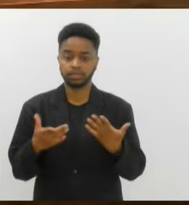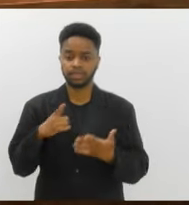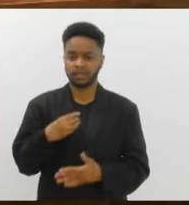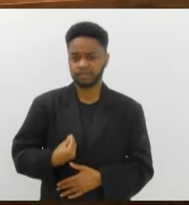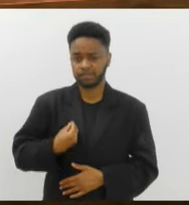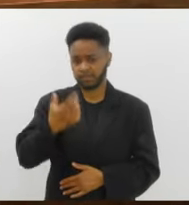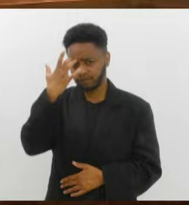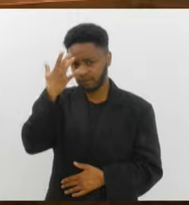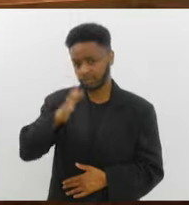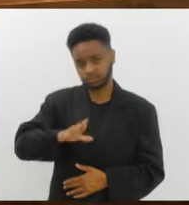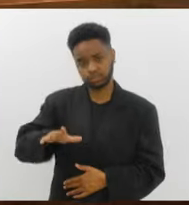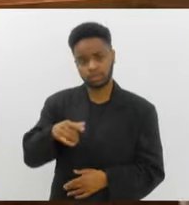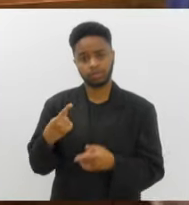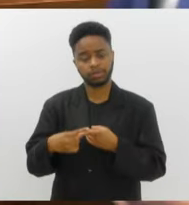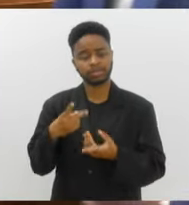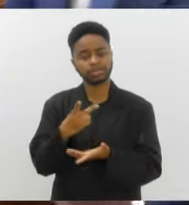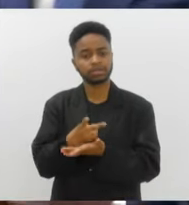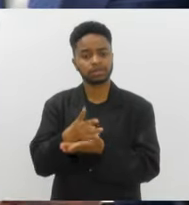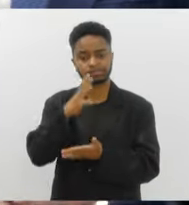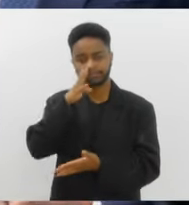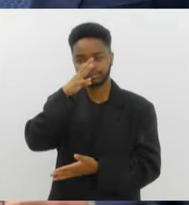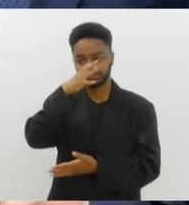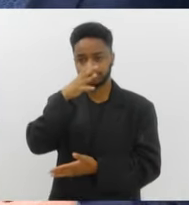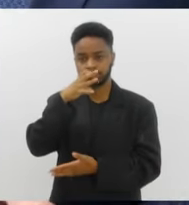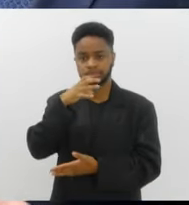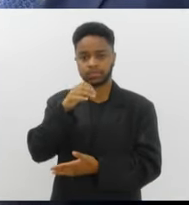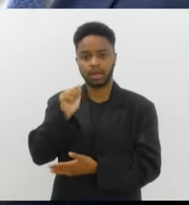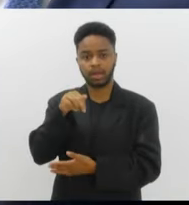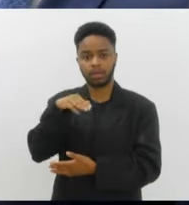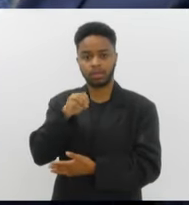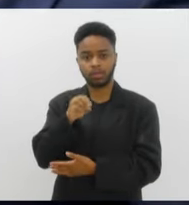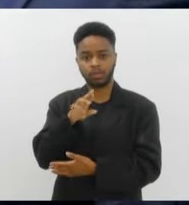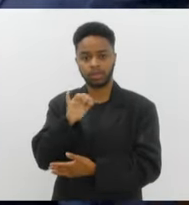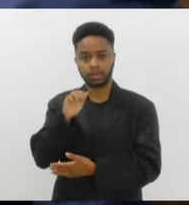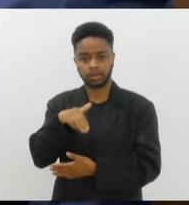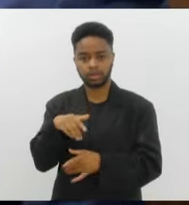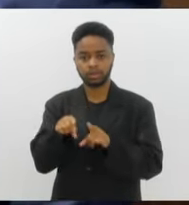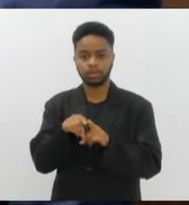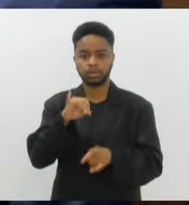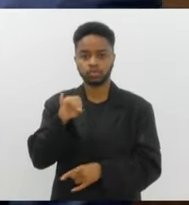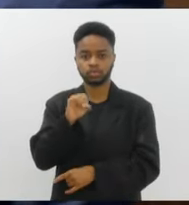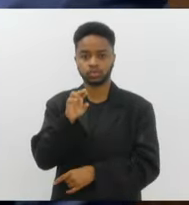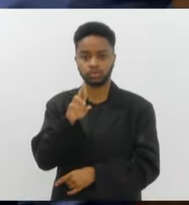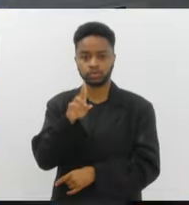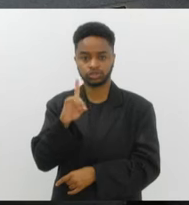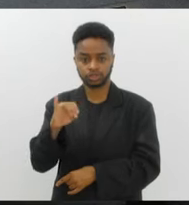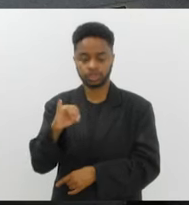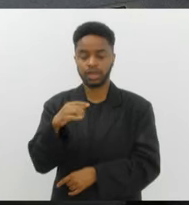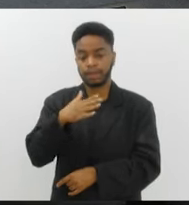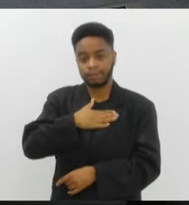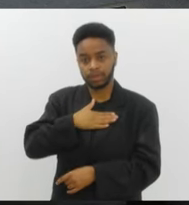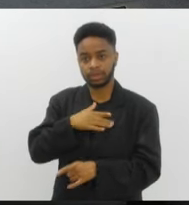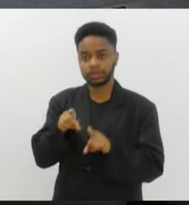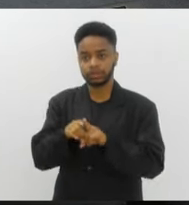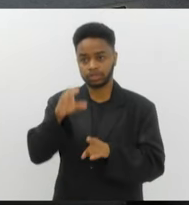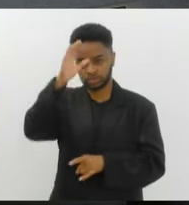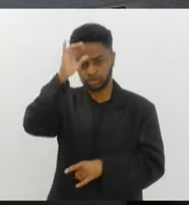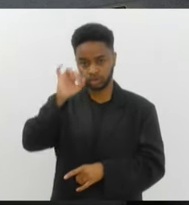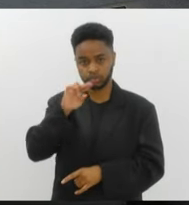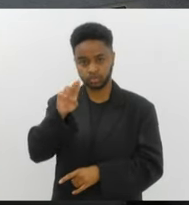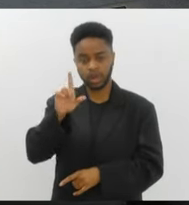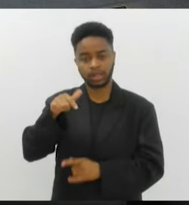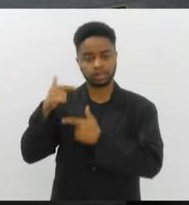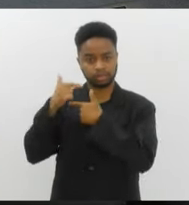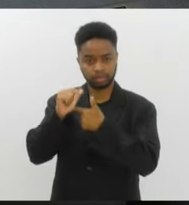fácil nunca, porque eles vão ter sempre a resistência do Amorim, do Jordi, do Poubel, da tia Ju, que é uma